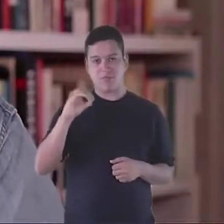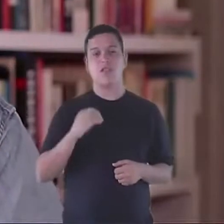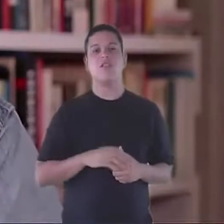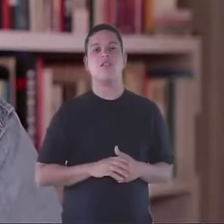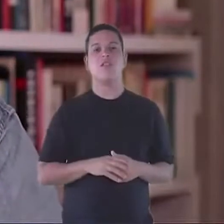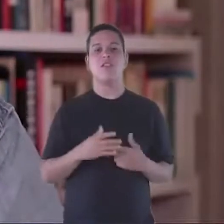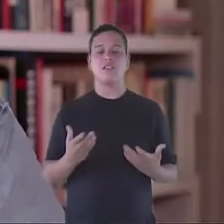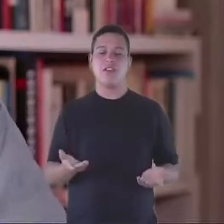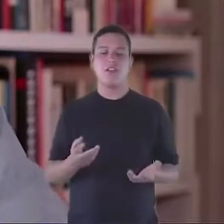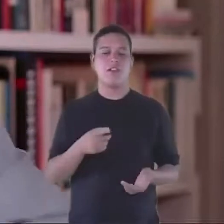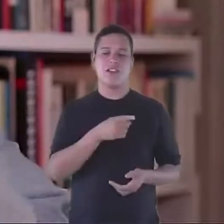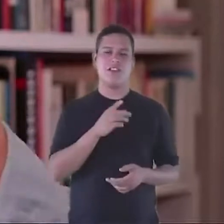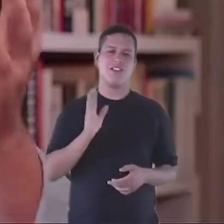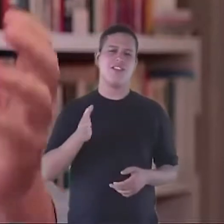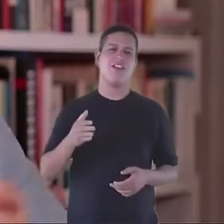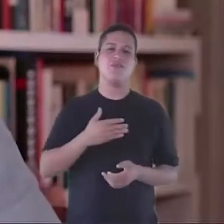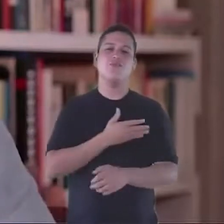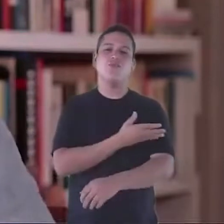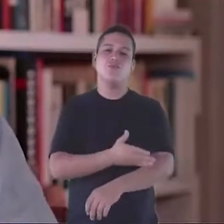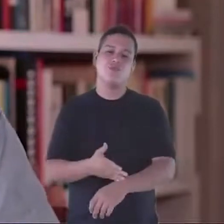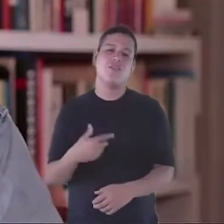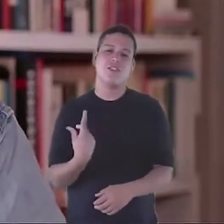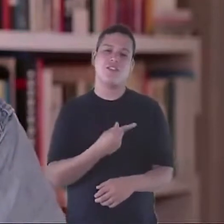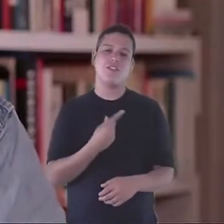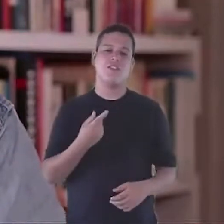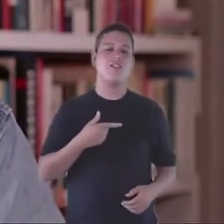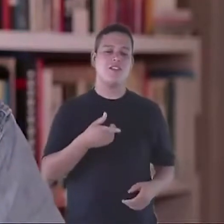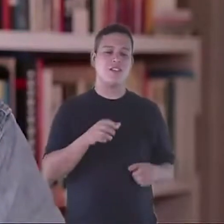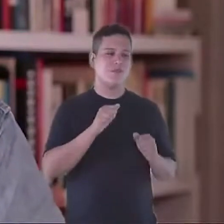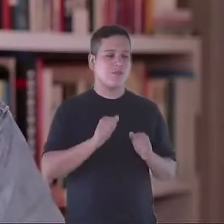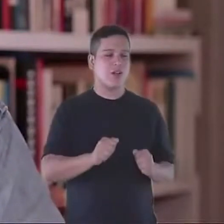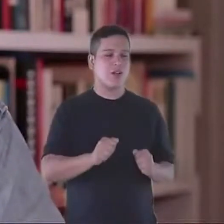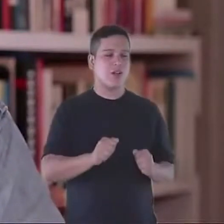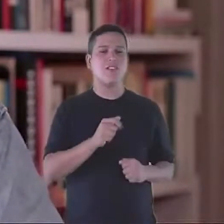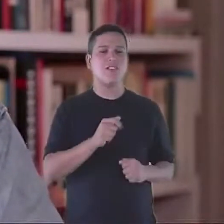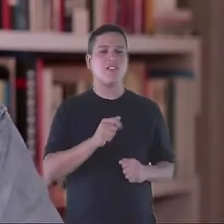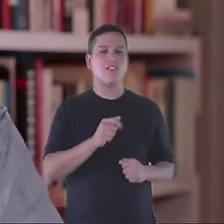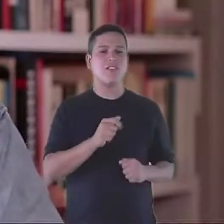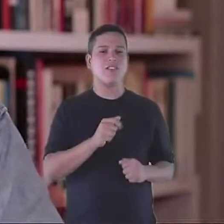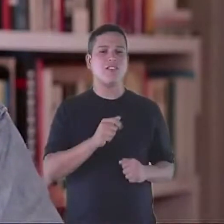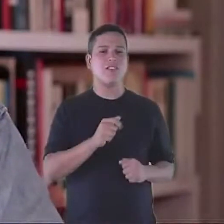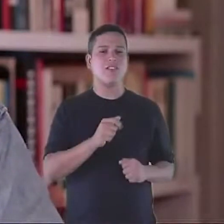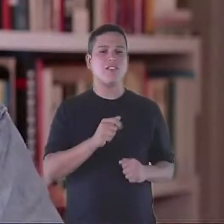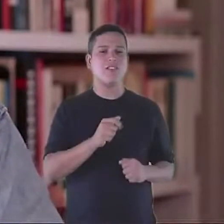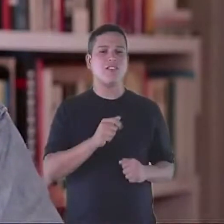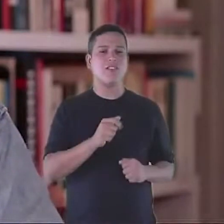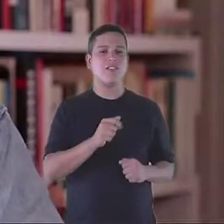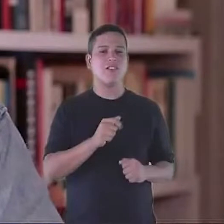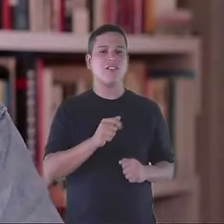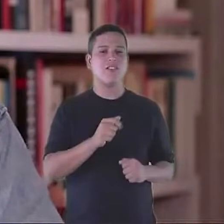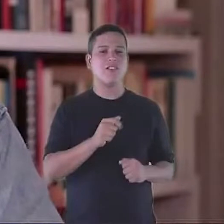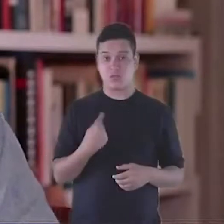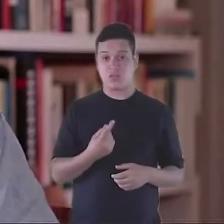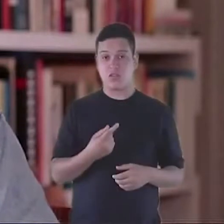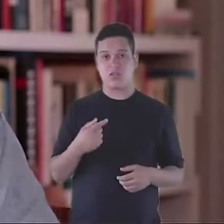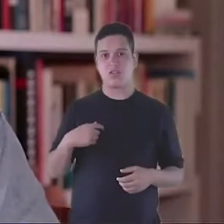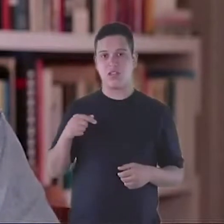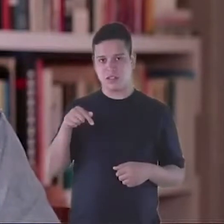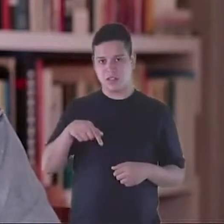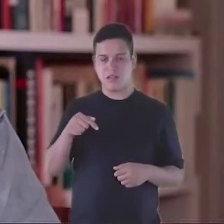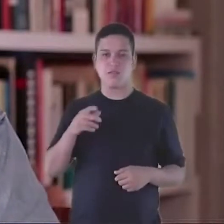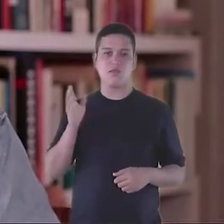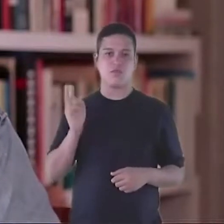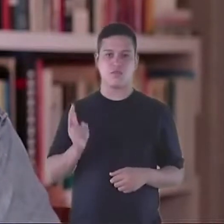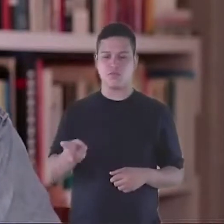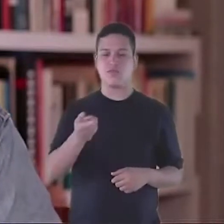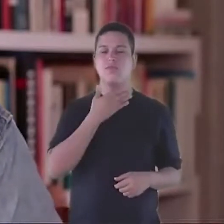Bandeira, entra, fica à vontade. O projeto Sempre um Papo já faz esse tipo de gravação